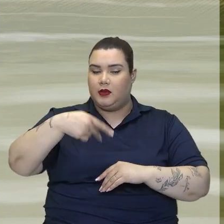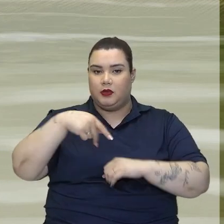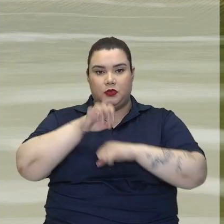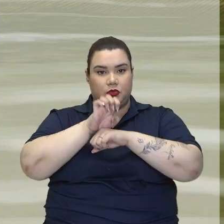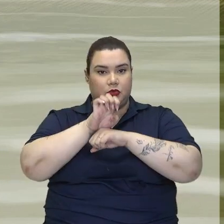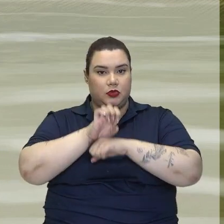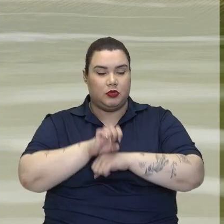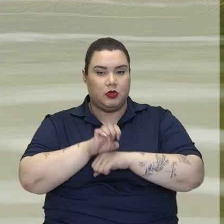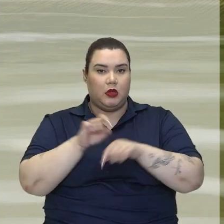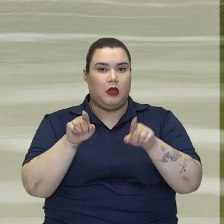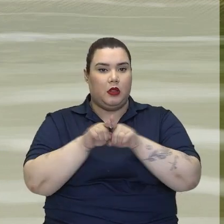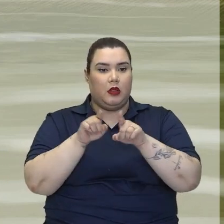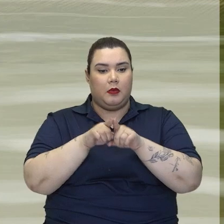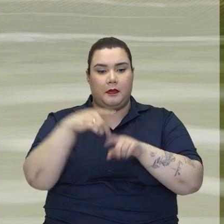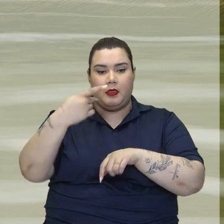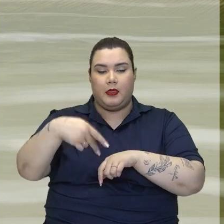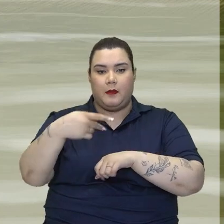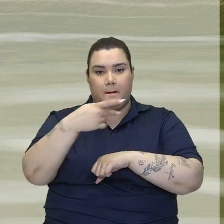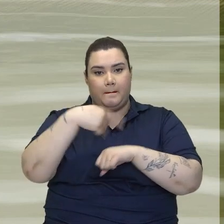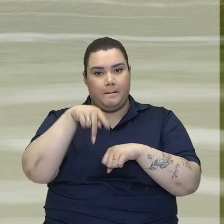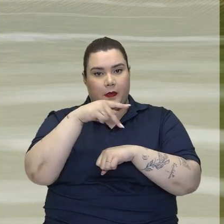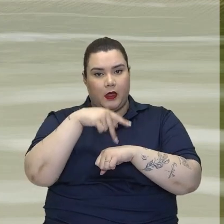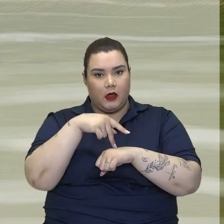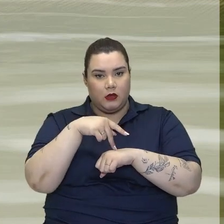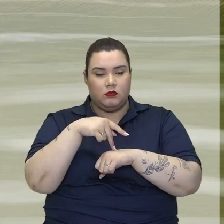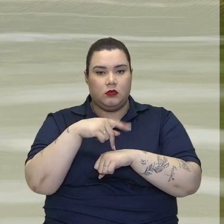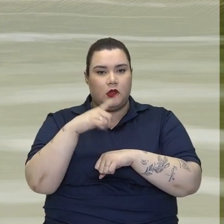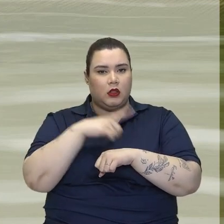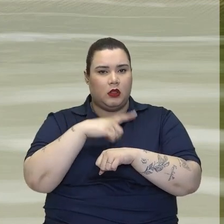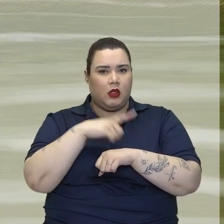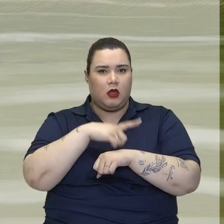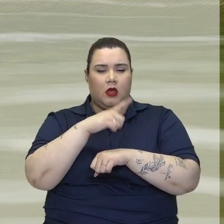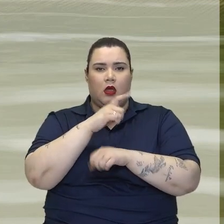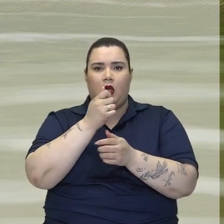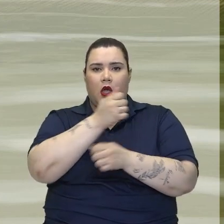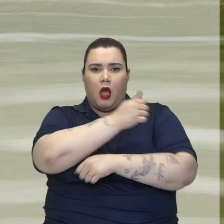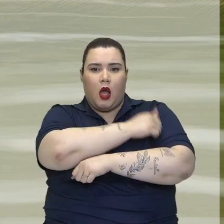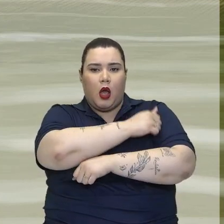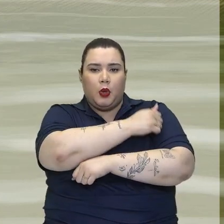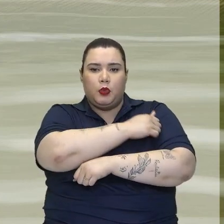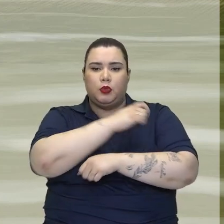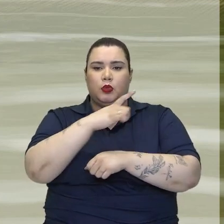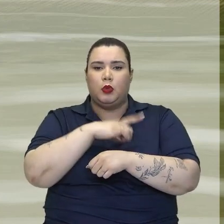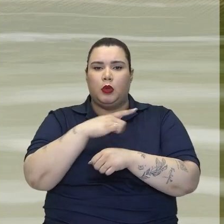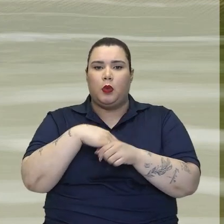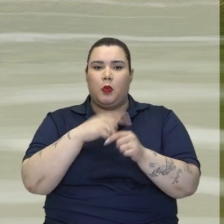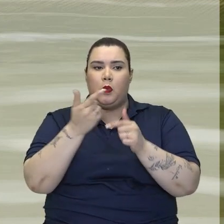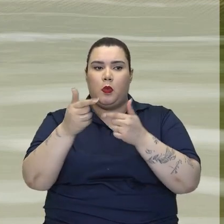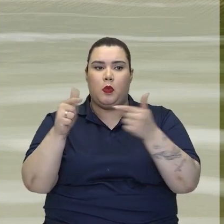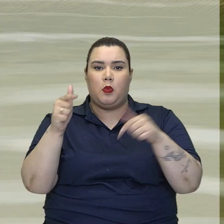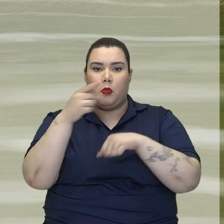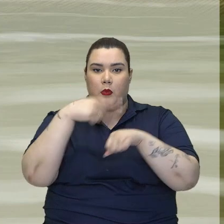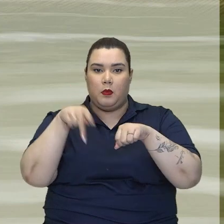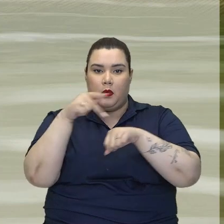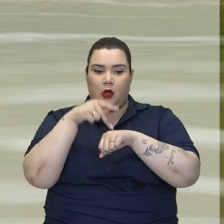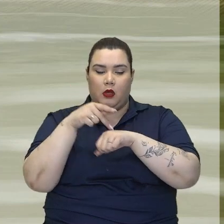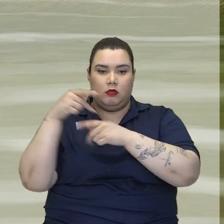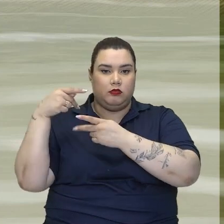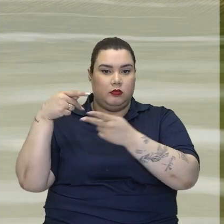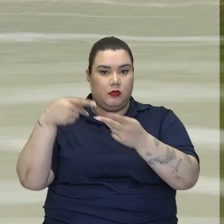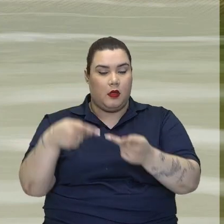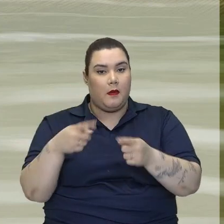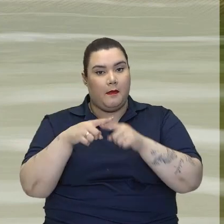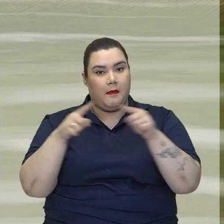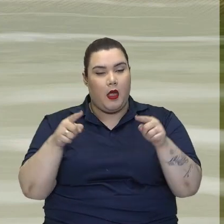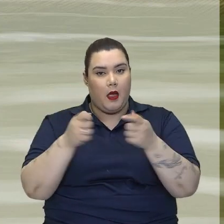ter nascido nesse país. Tem estudantes que são de outros países, mas eu e a maioria aqui de